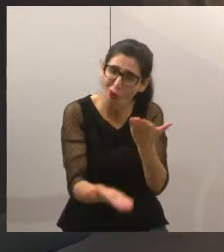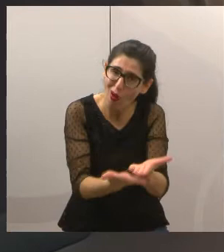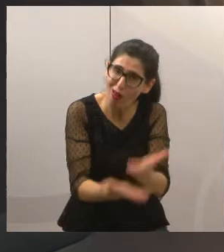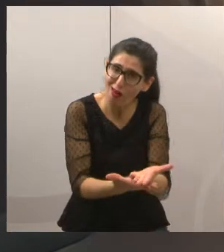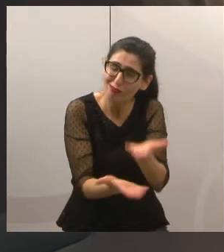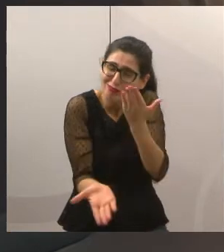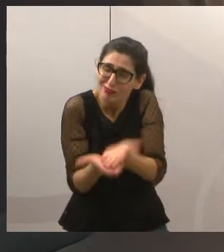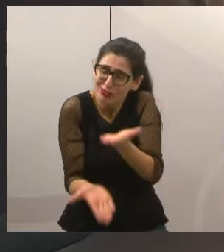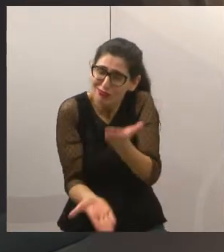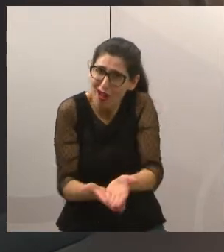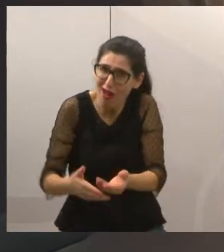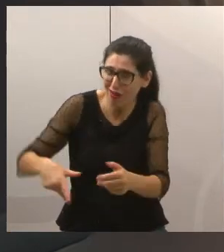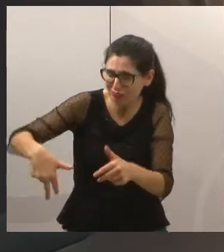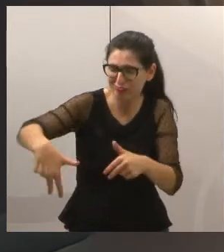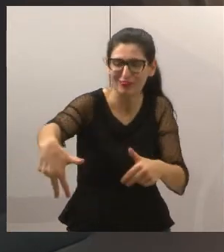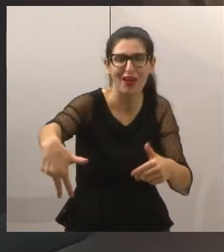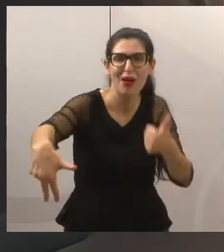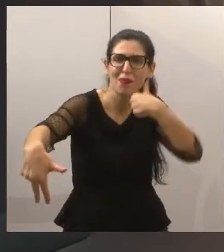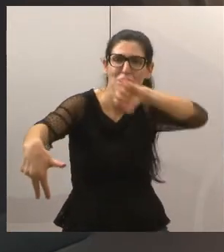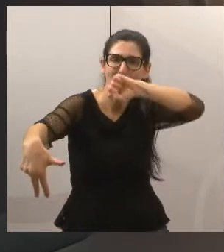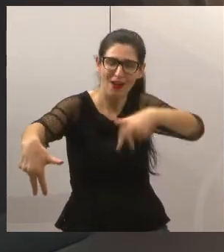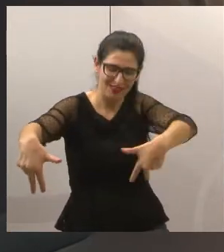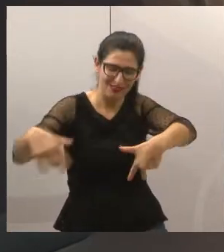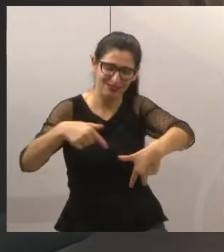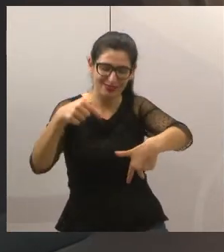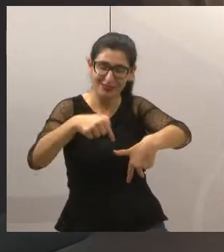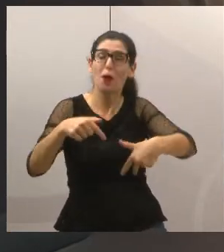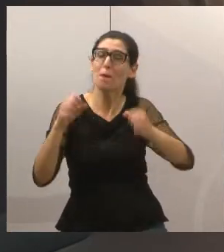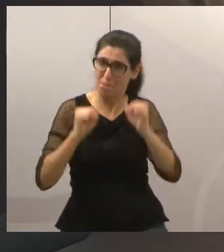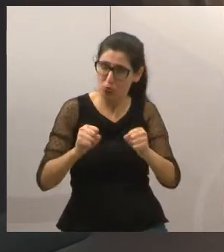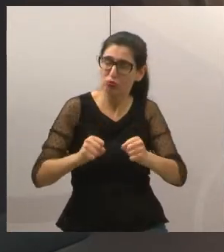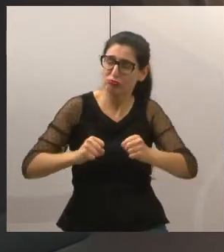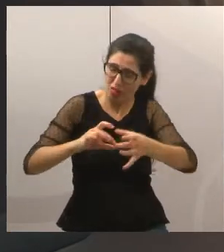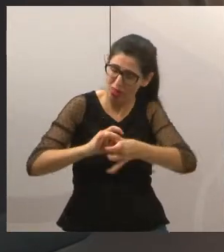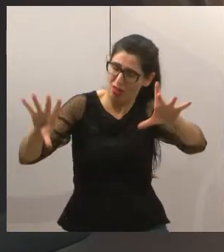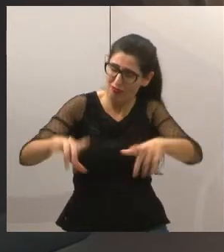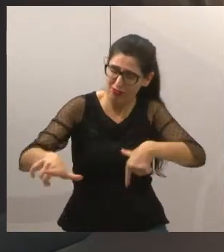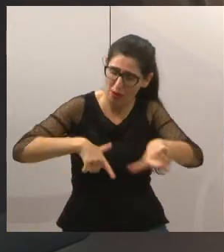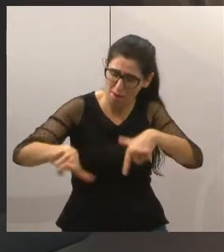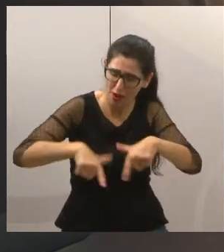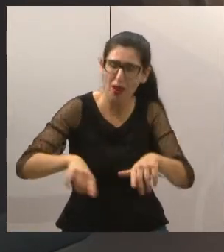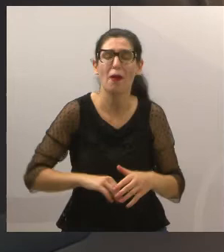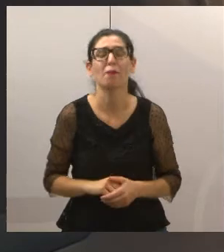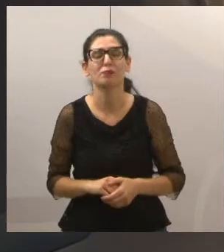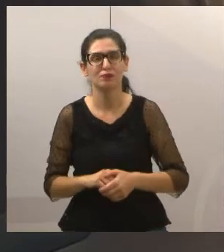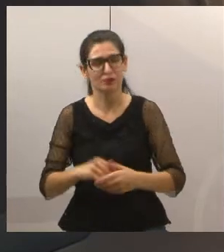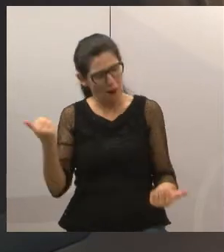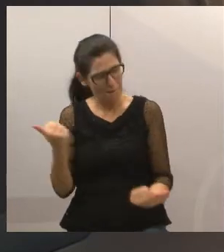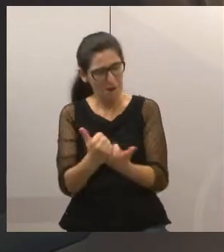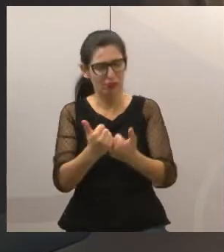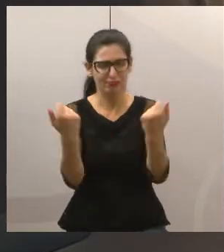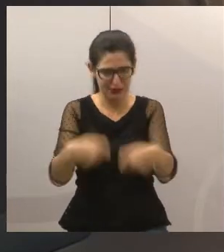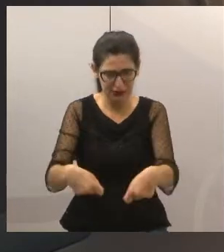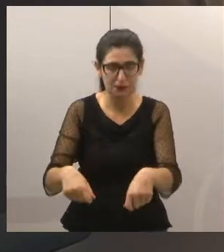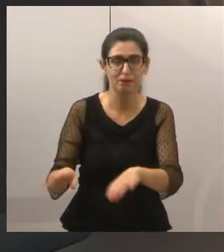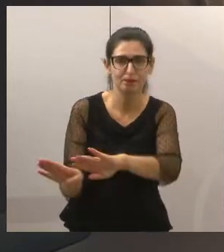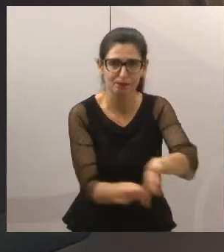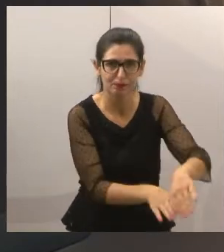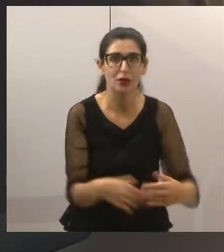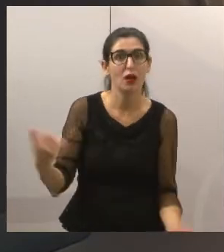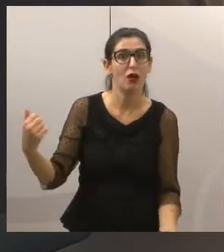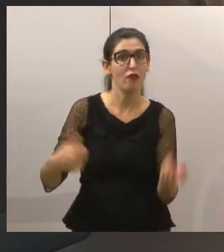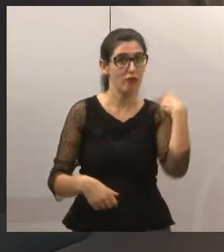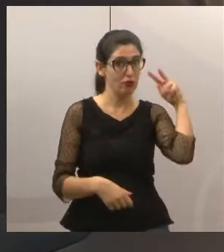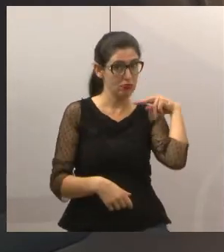votam favorável da população na nossa cidade. Se nós não tiver um conjunto de trabalho de prefeito e